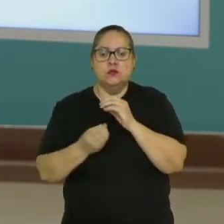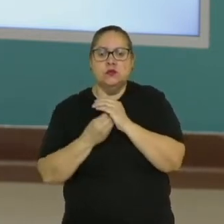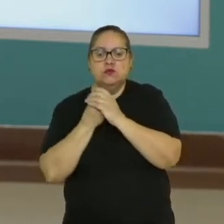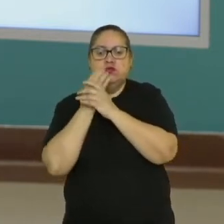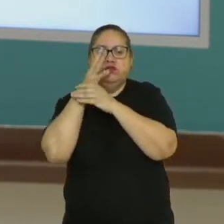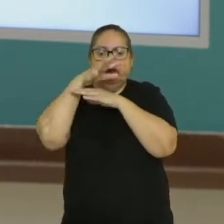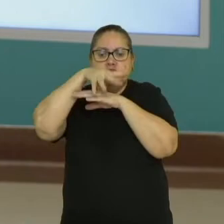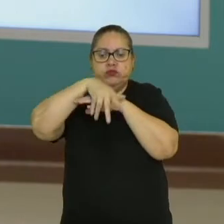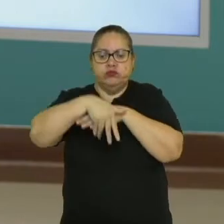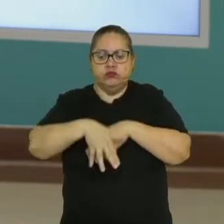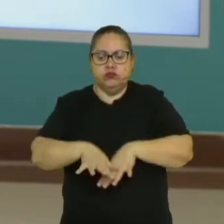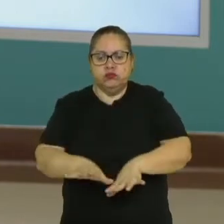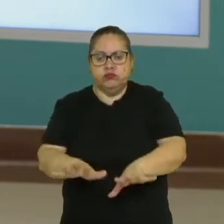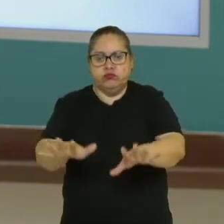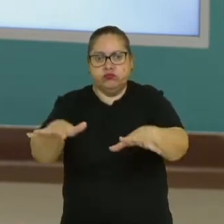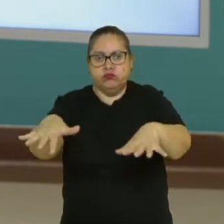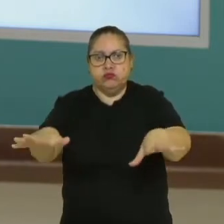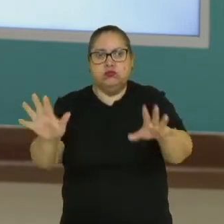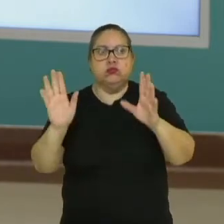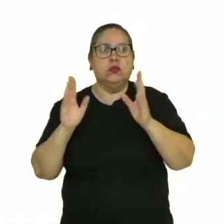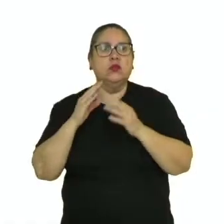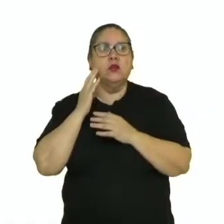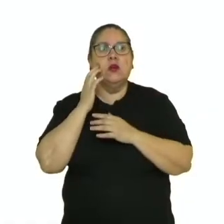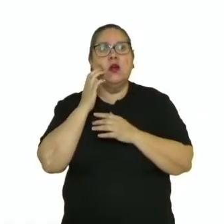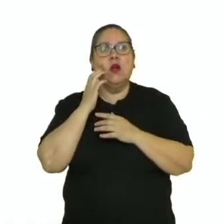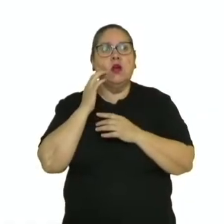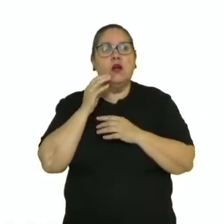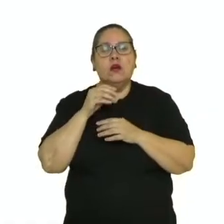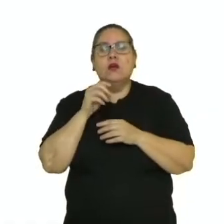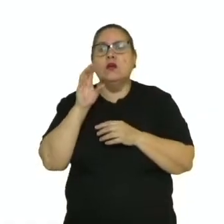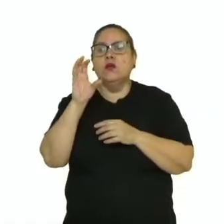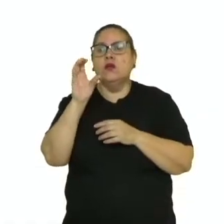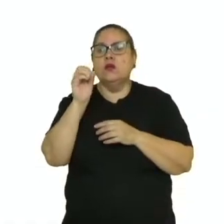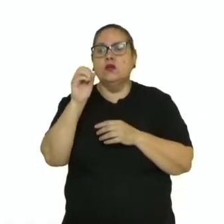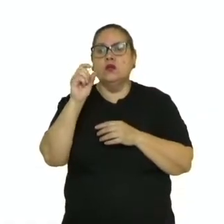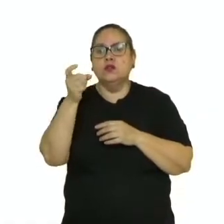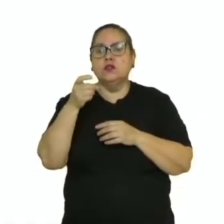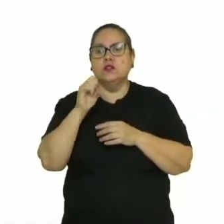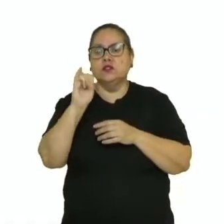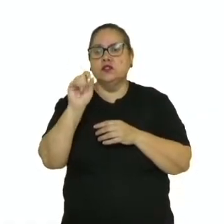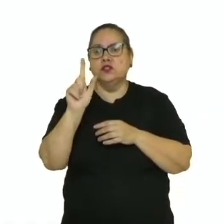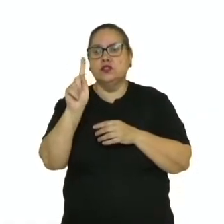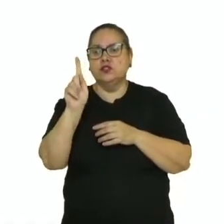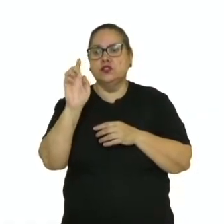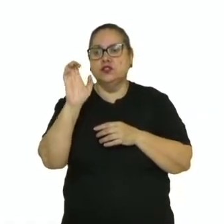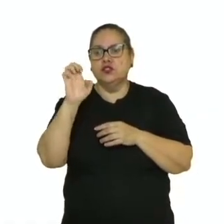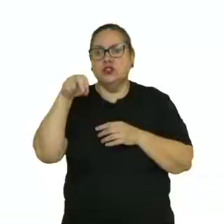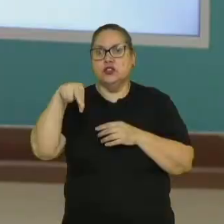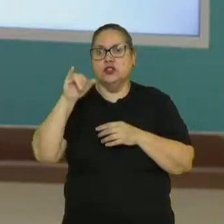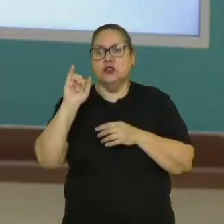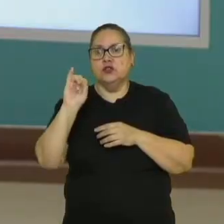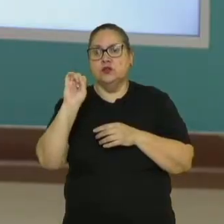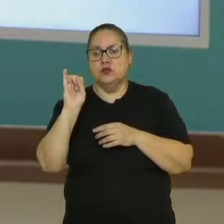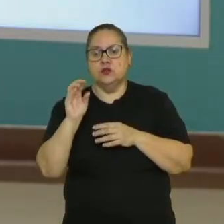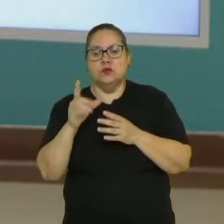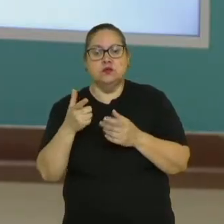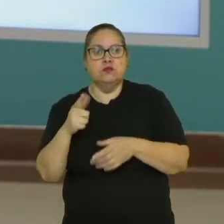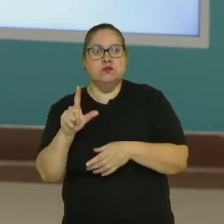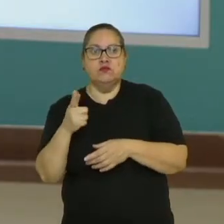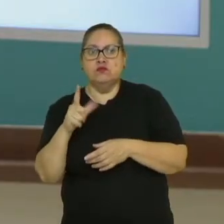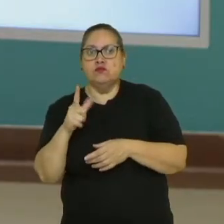inúmeros vulcões entrando em erupção. O oxigênio, então, ele era ausente. Olha uma diferença da Terra